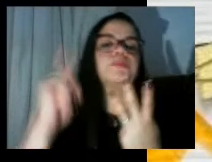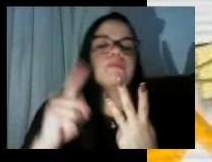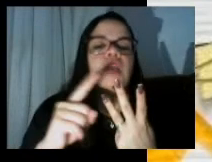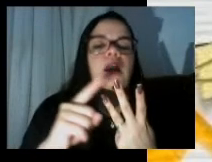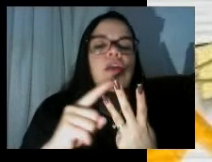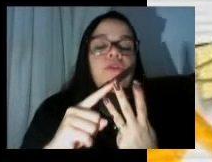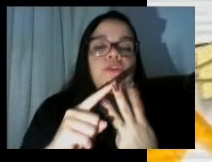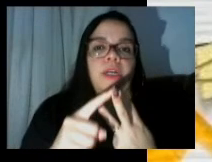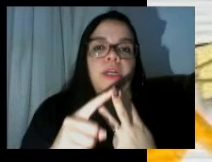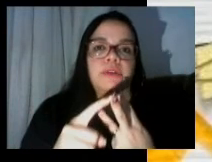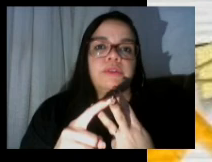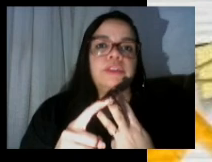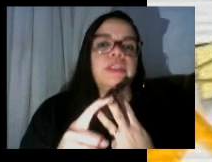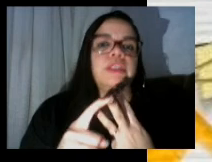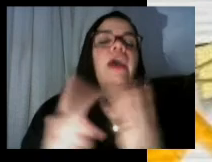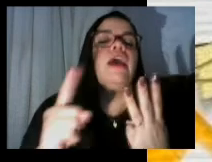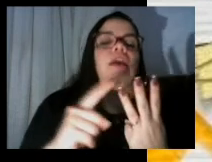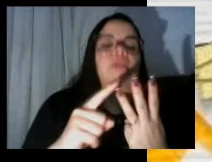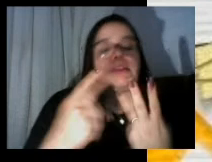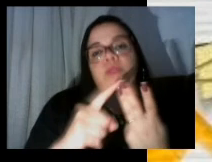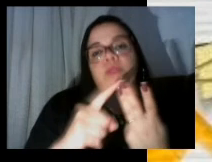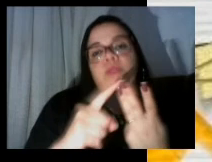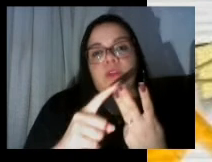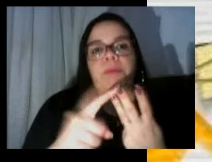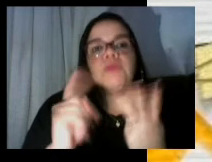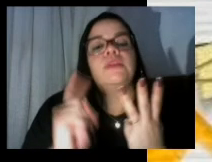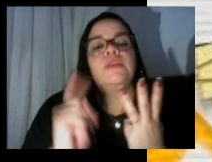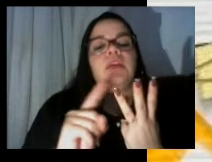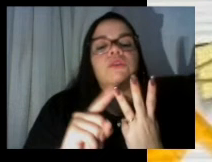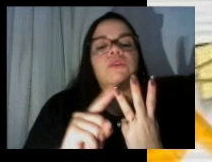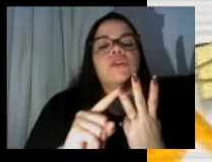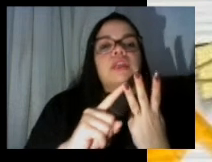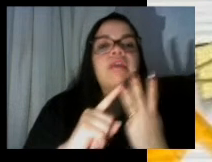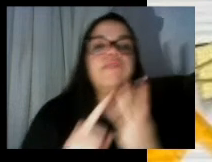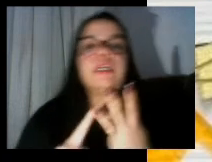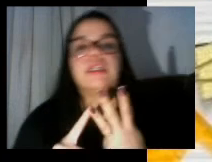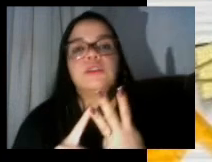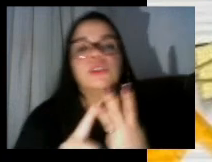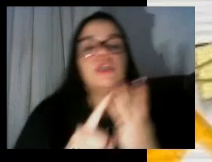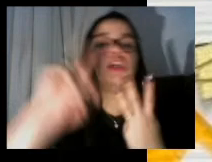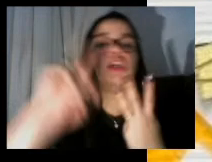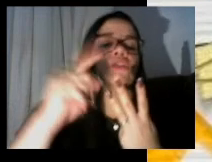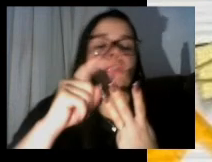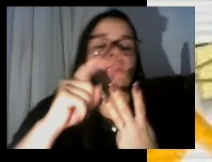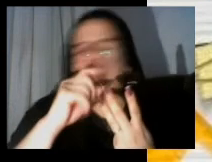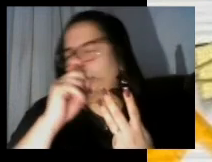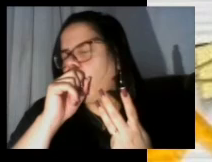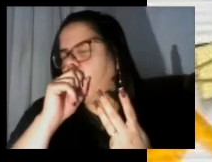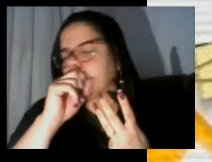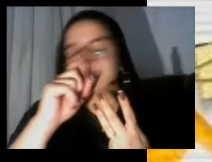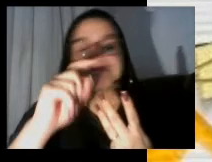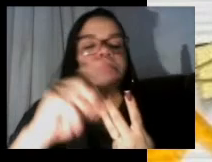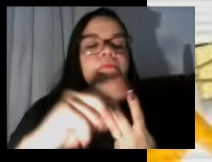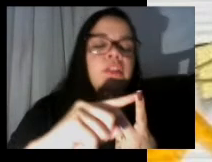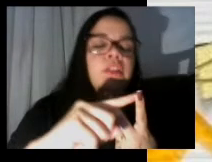indígenas, dos brancos, né? Que são os europeus, e dos africanos. Nós já estudamos,